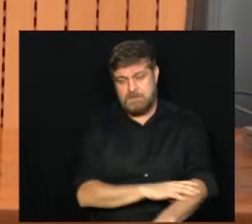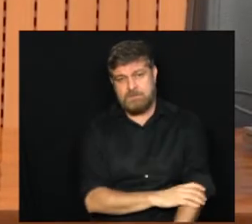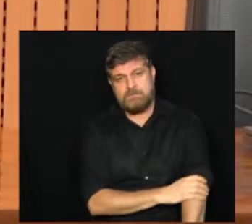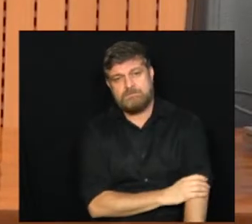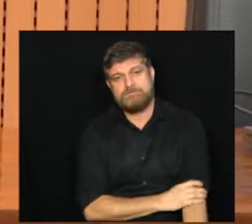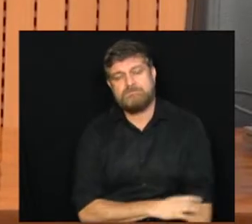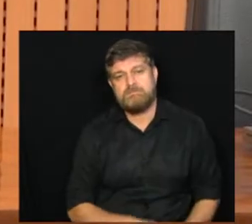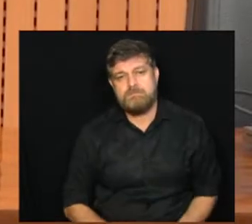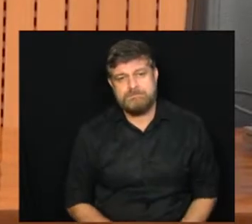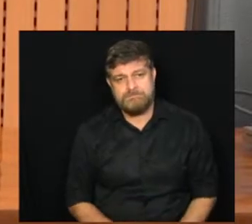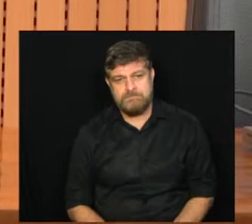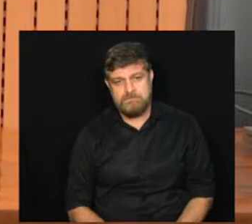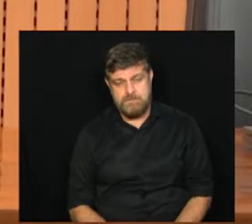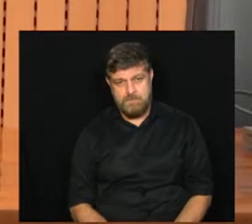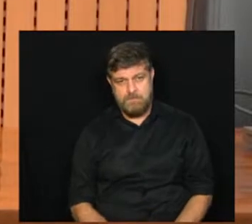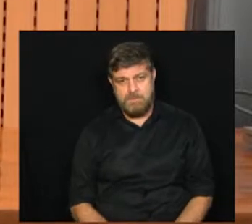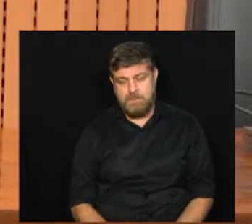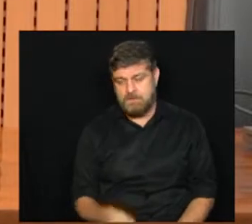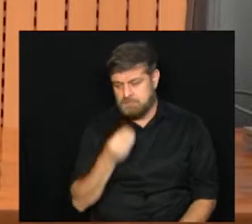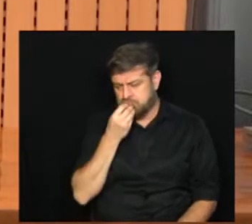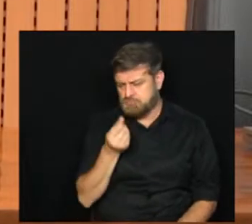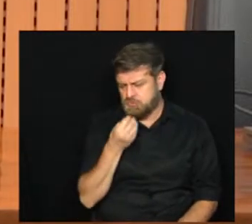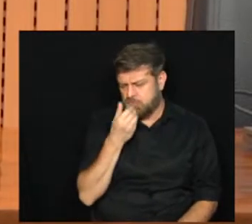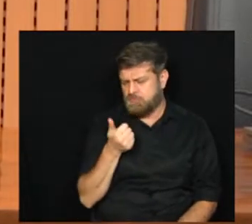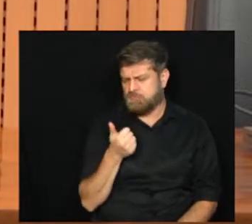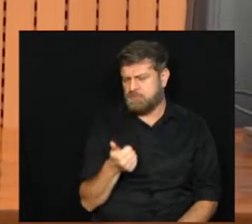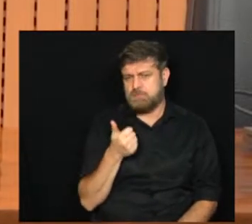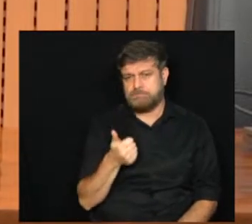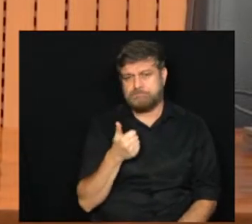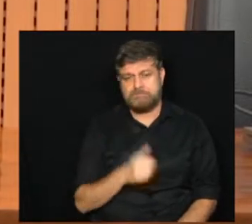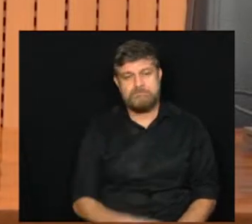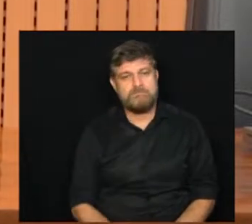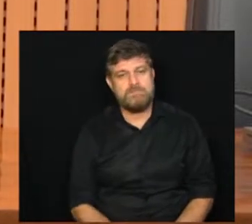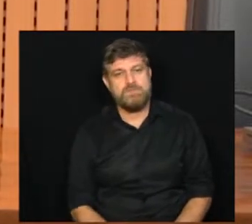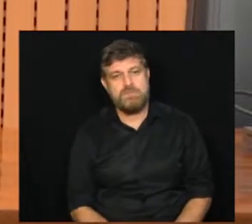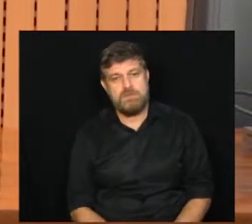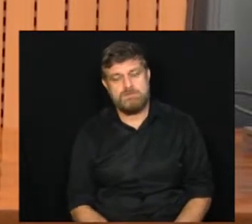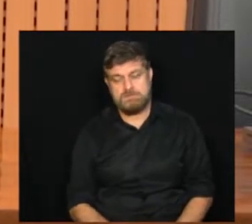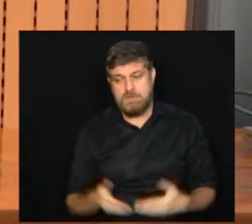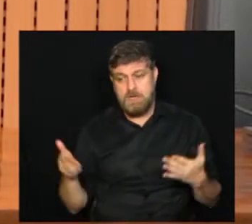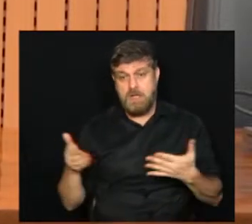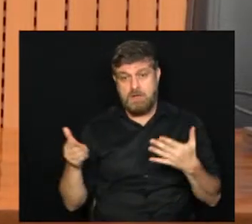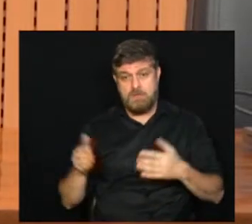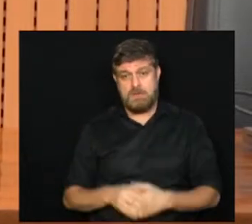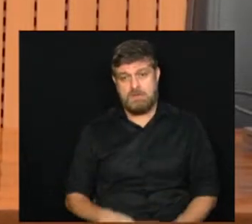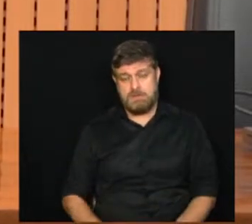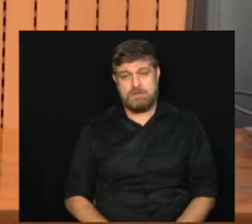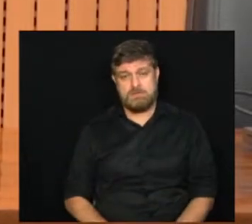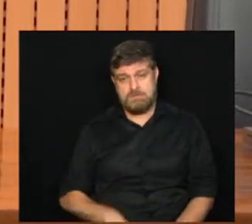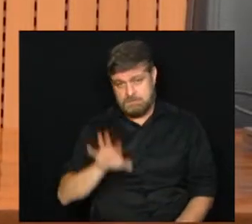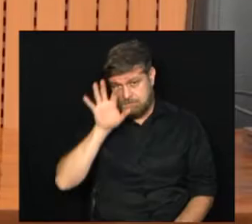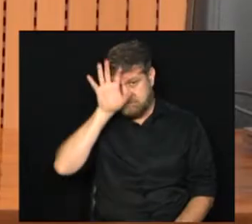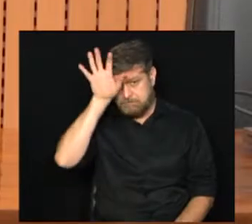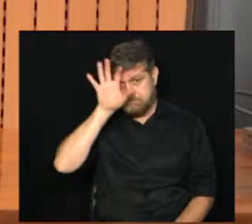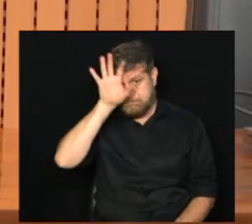Obrigado, Daniela. Muito bom os seus esclarecimentos. Passo a palavra, então, ao Tiago para os